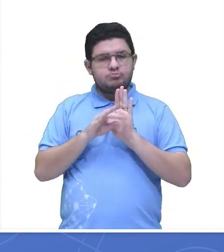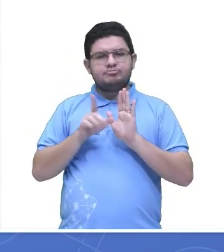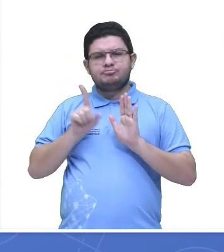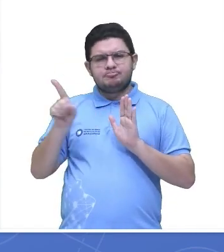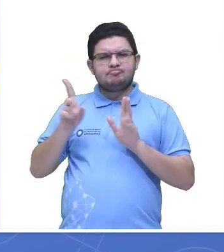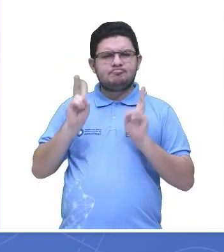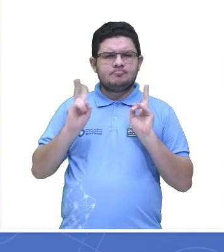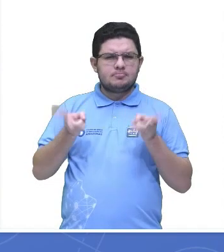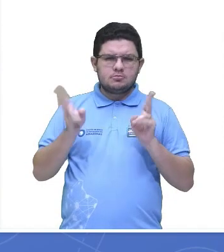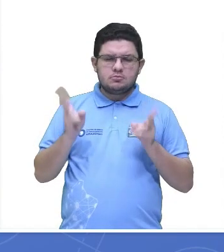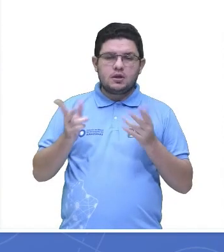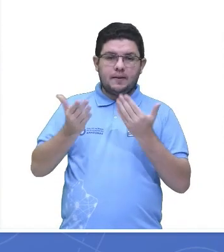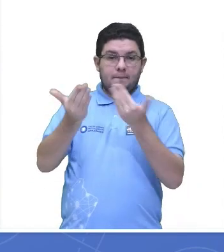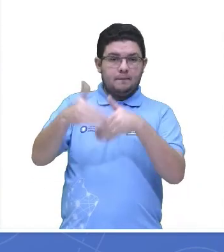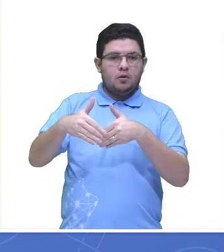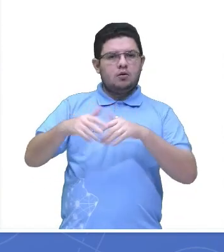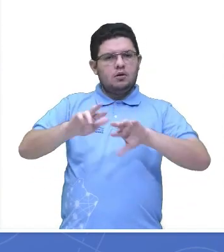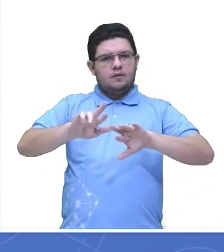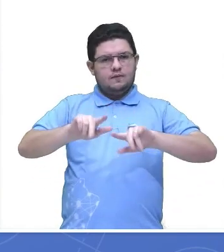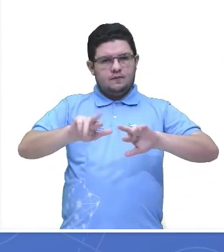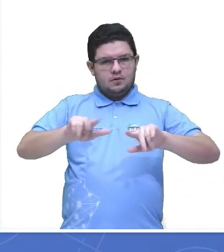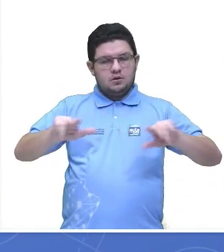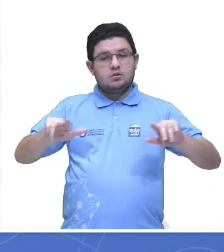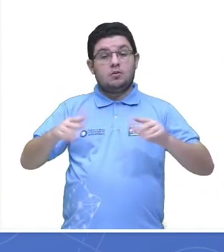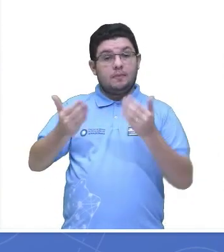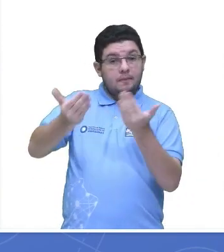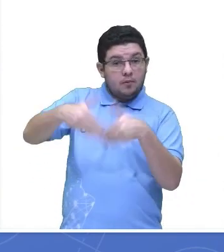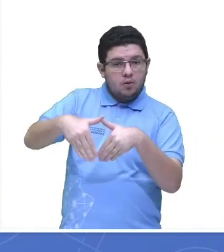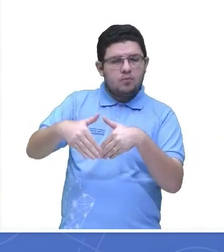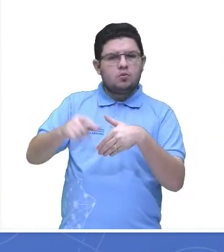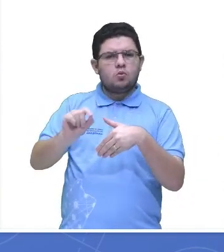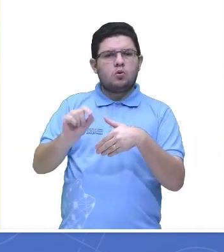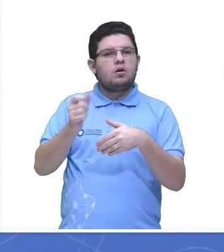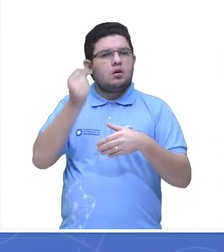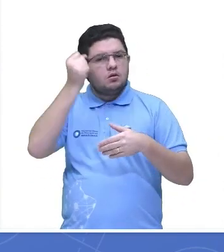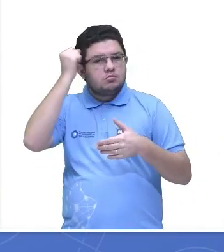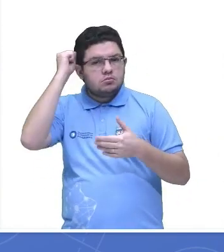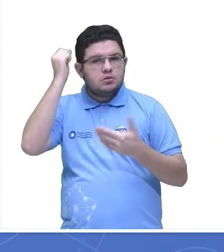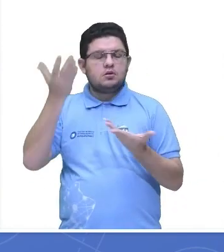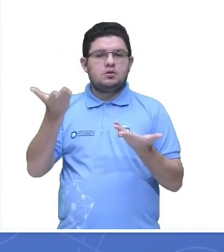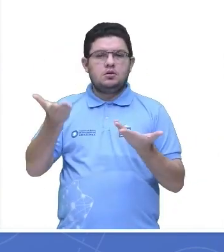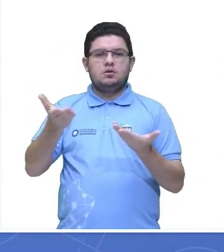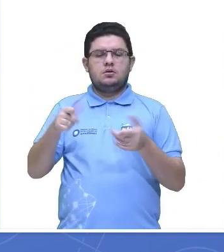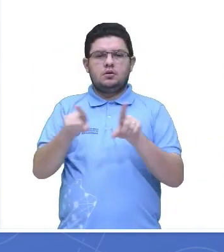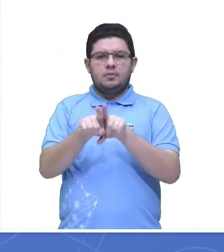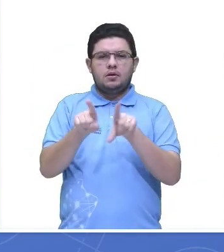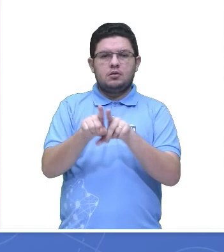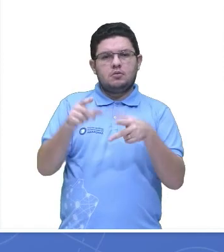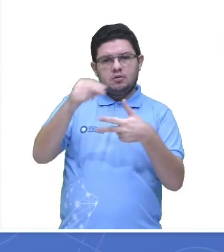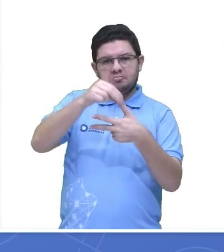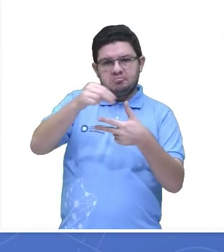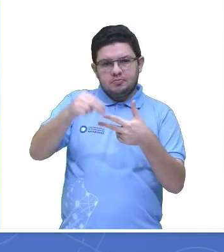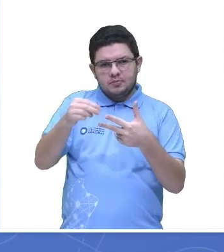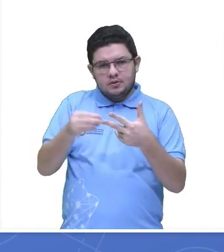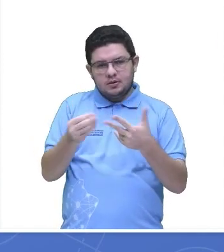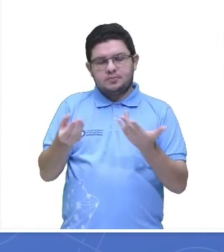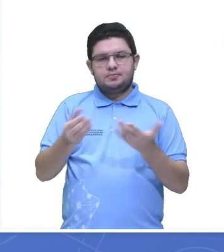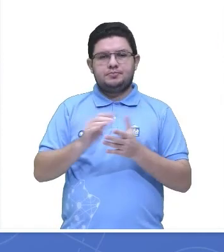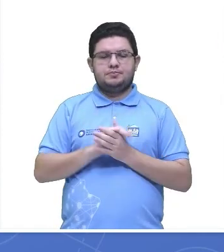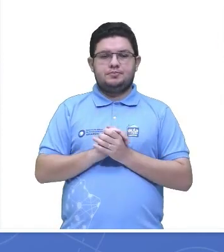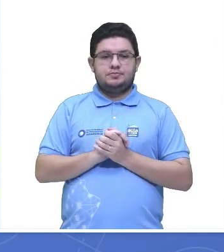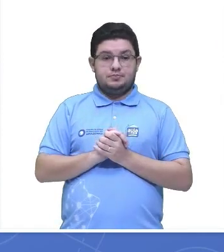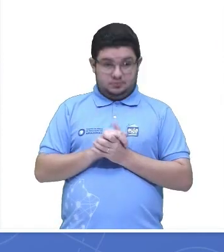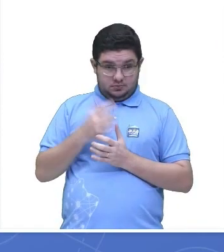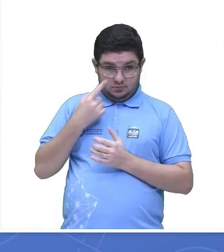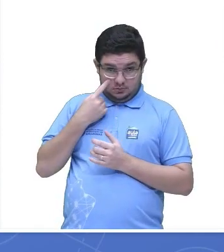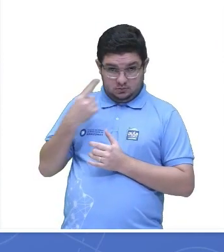cai nas provas de avaliações, né? Como vestibular e o Enem. Vamos dar uma olhadinha no texto,